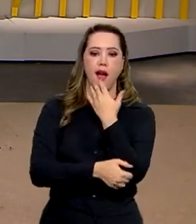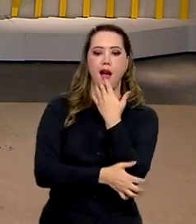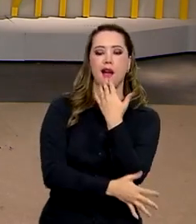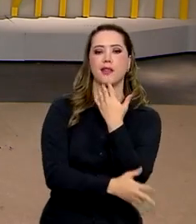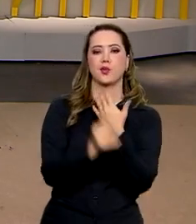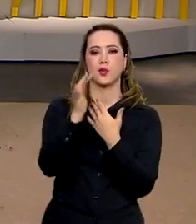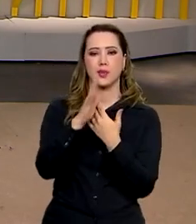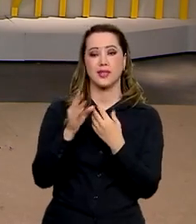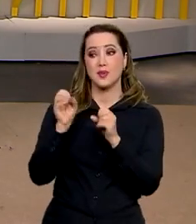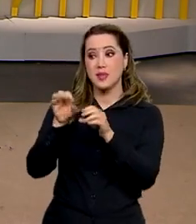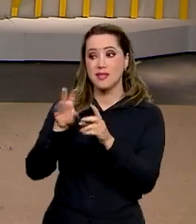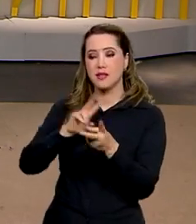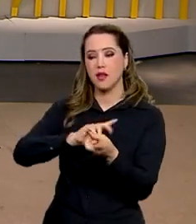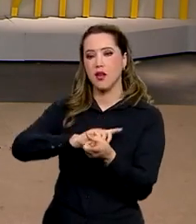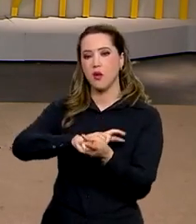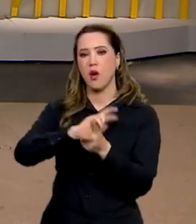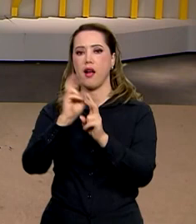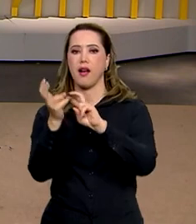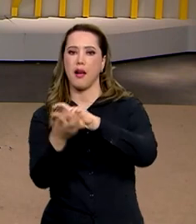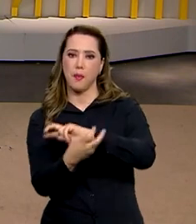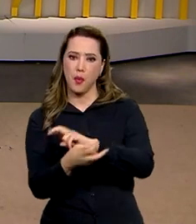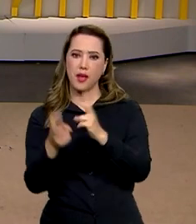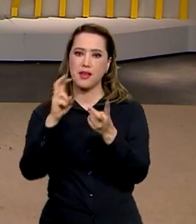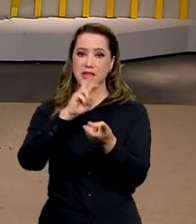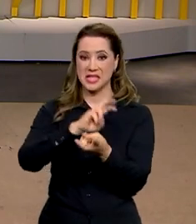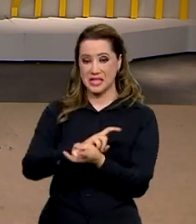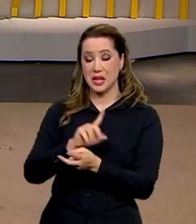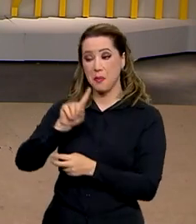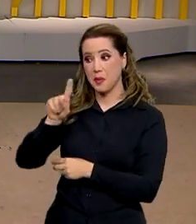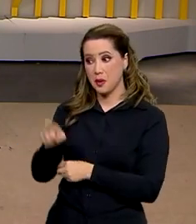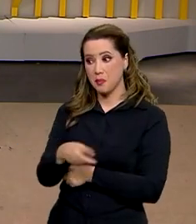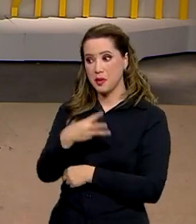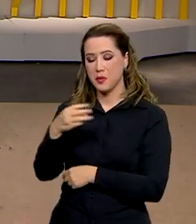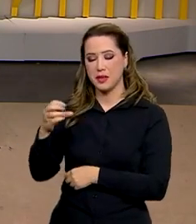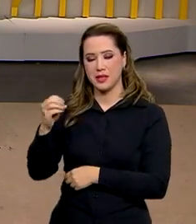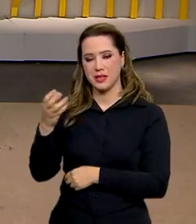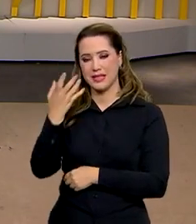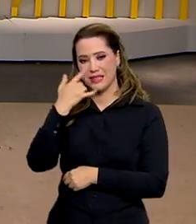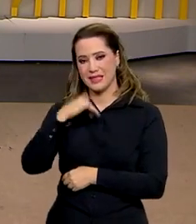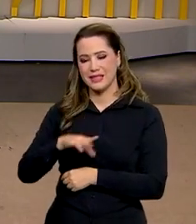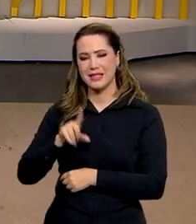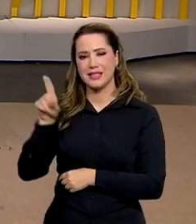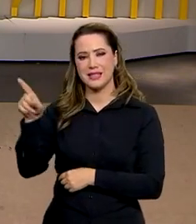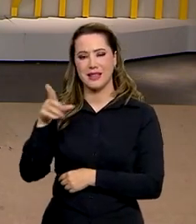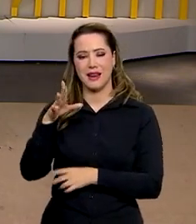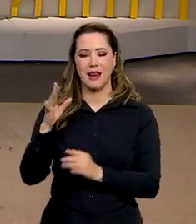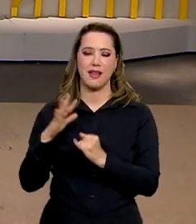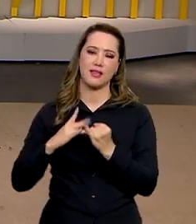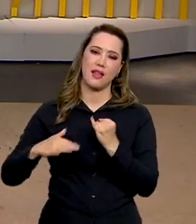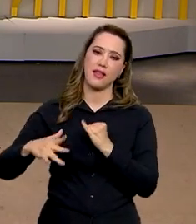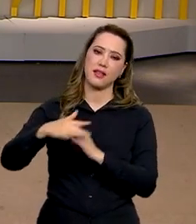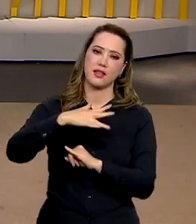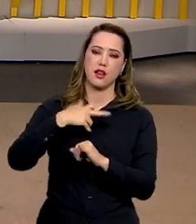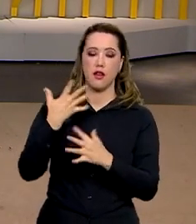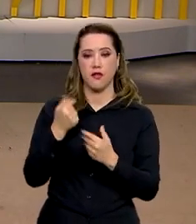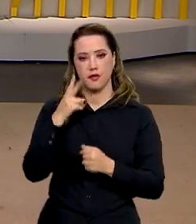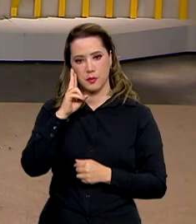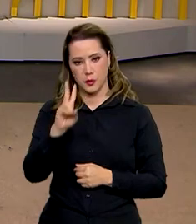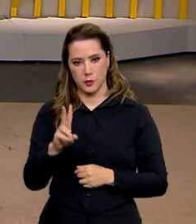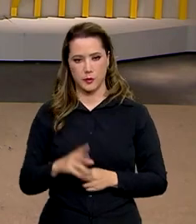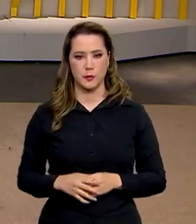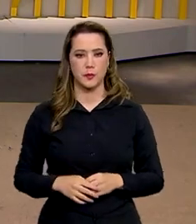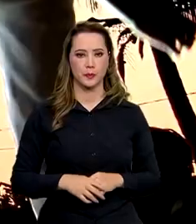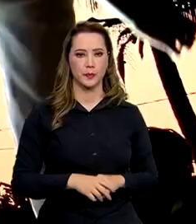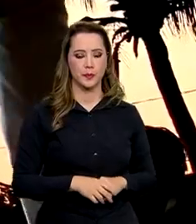para 1.300 meninos e meninas na ilha de São Tomé e Príncipe. Confira na reportagem da enviada especial Gabriela